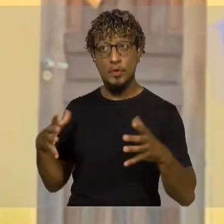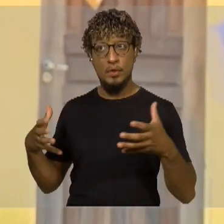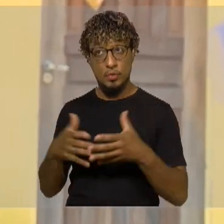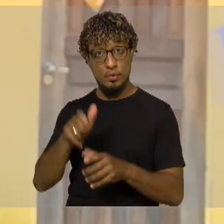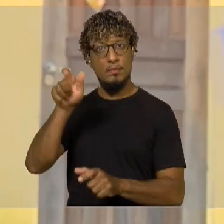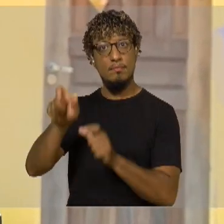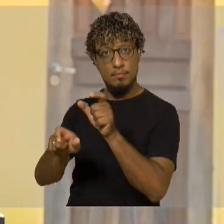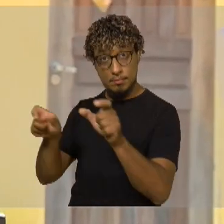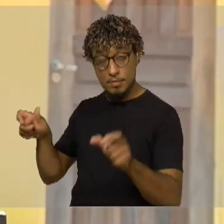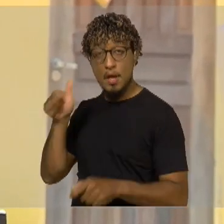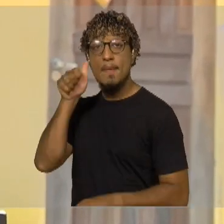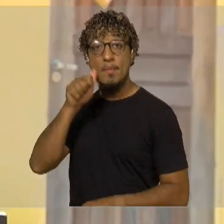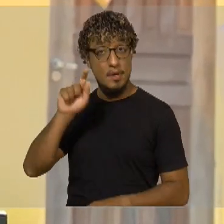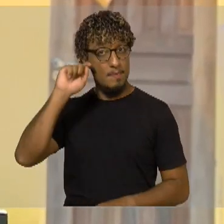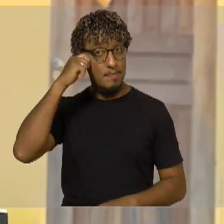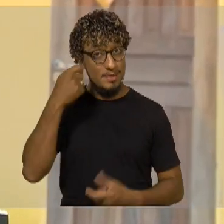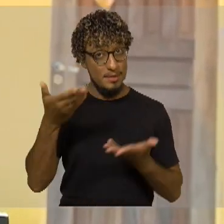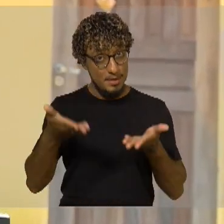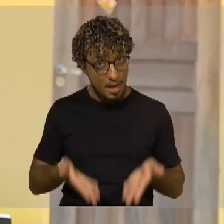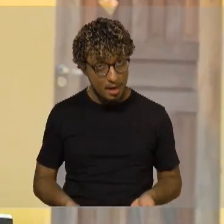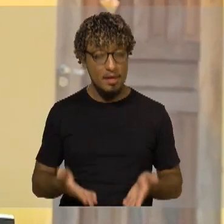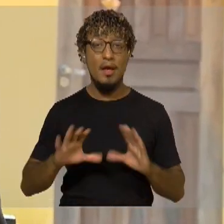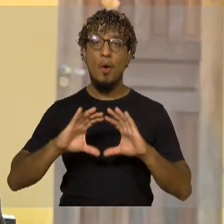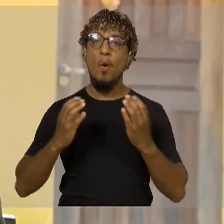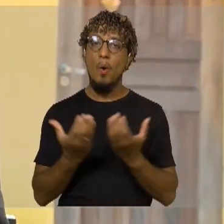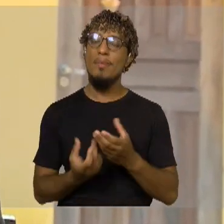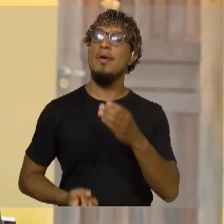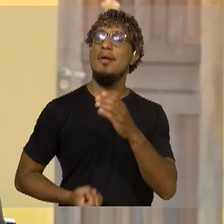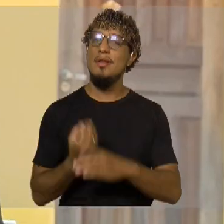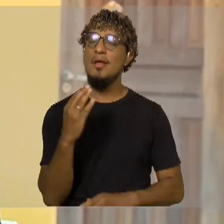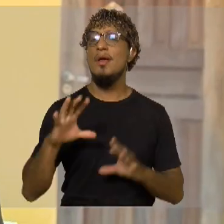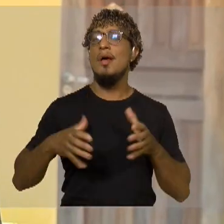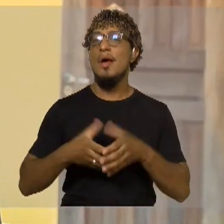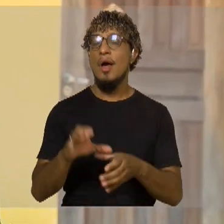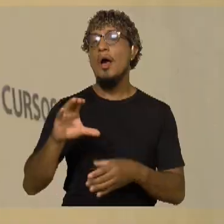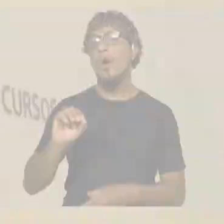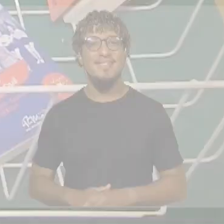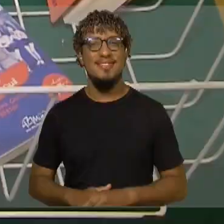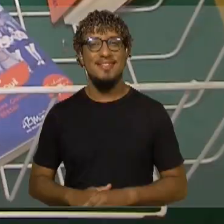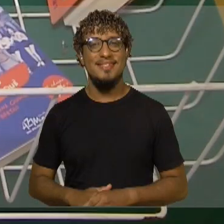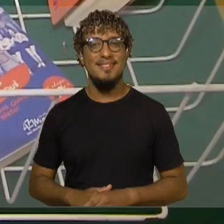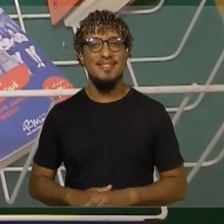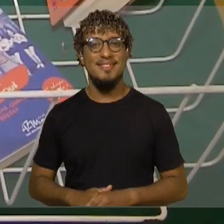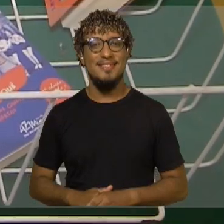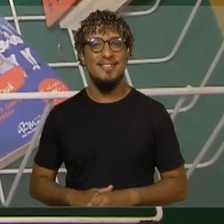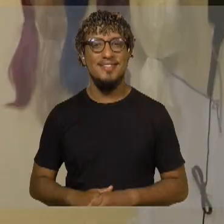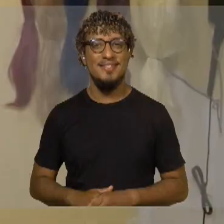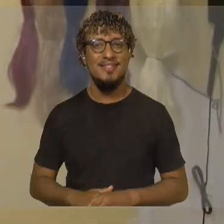com outras meninas pretas aqui da comunidade, fundar o coletivo Mulheres Negras da Periferia.